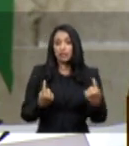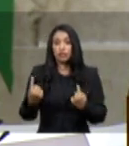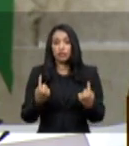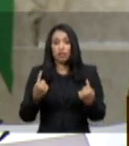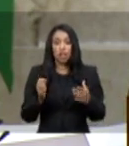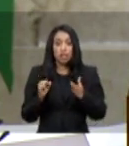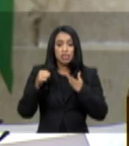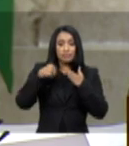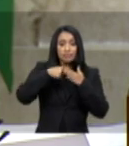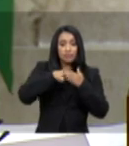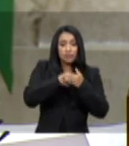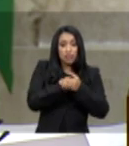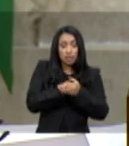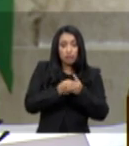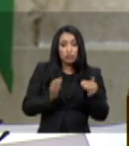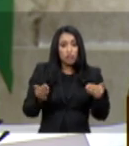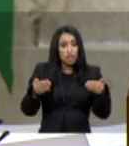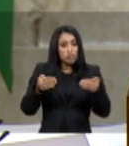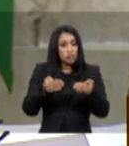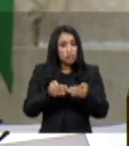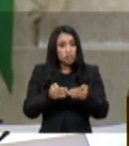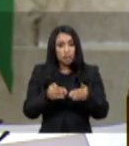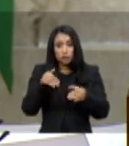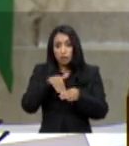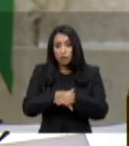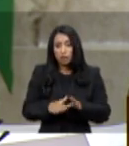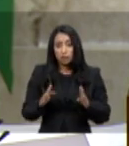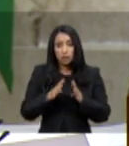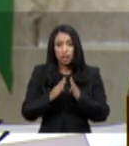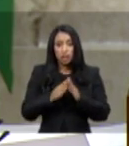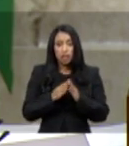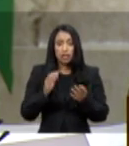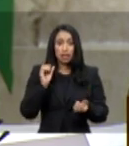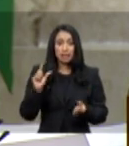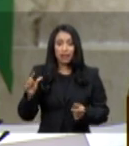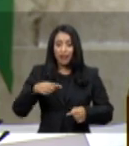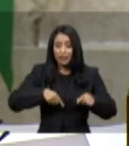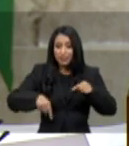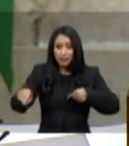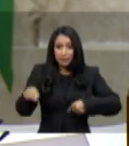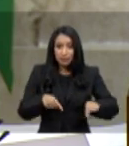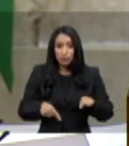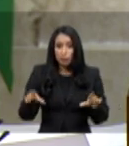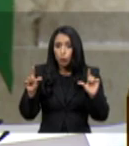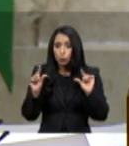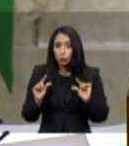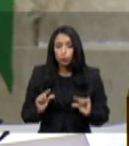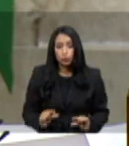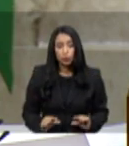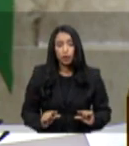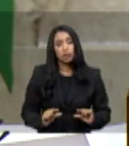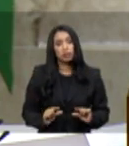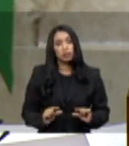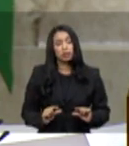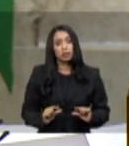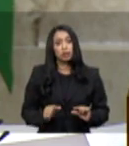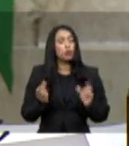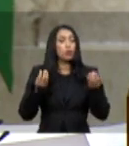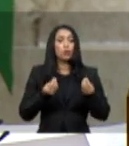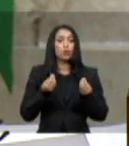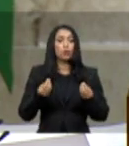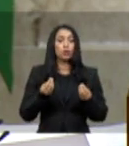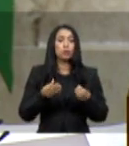recolhendo-se ao recesso de seus lares circulando o mínimo possível a pretensão